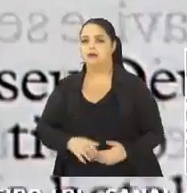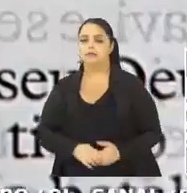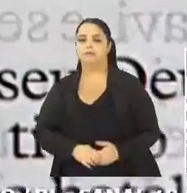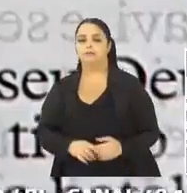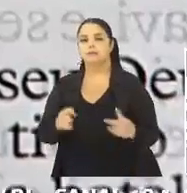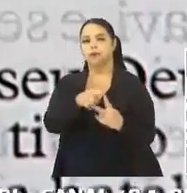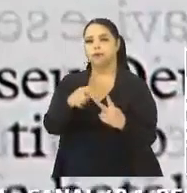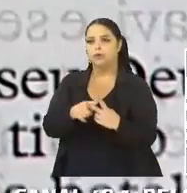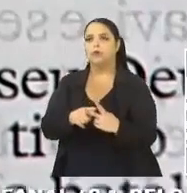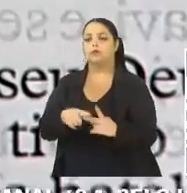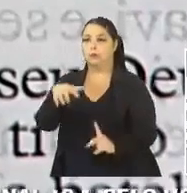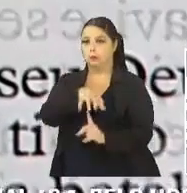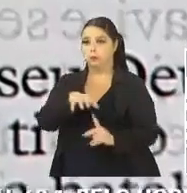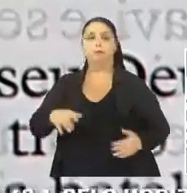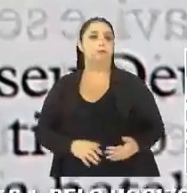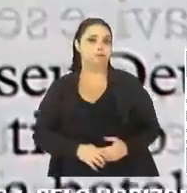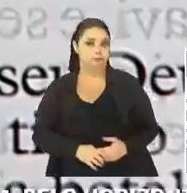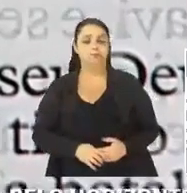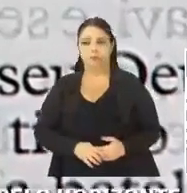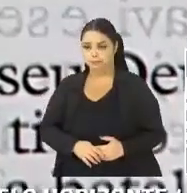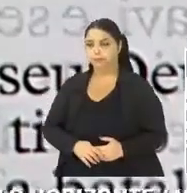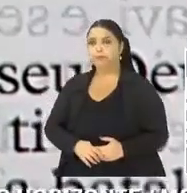ambos eram reis.